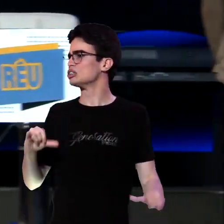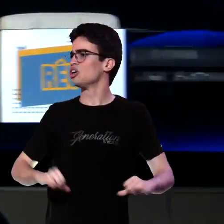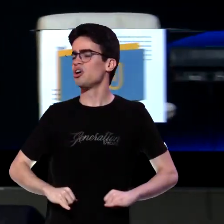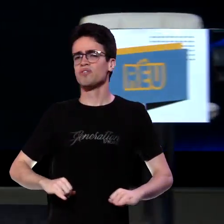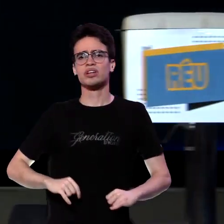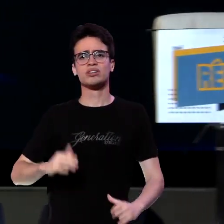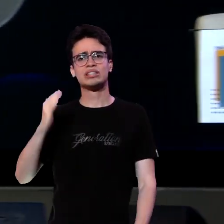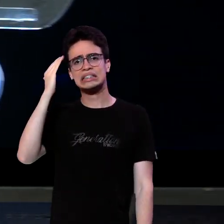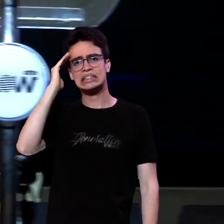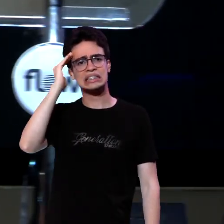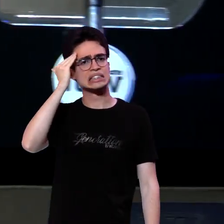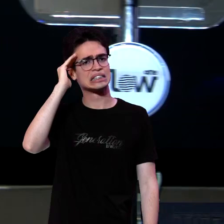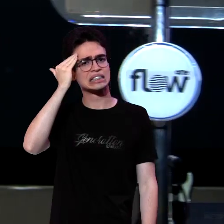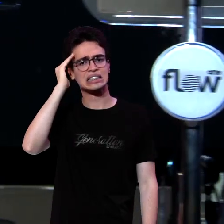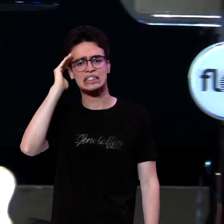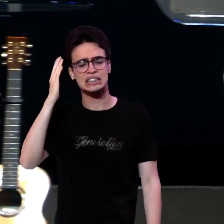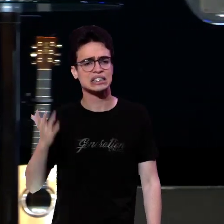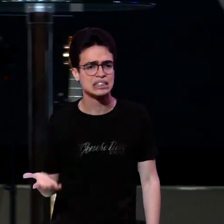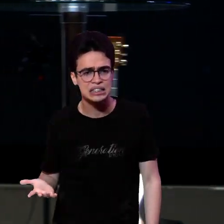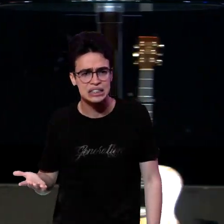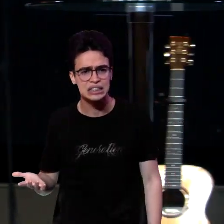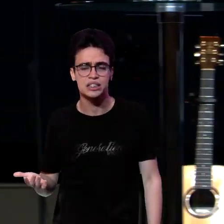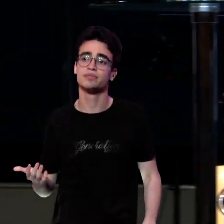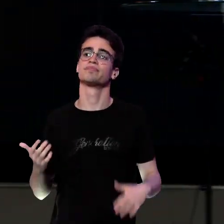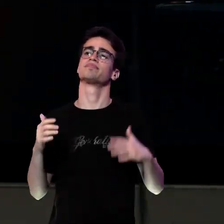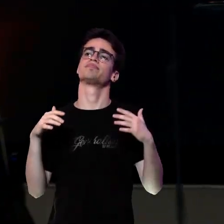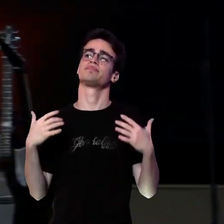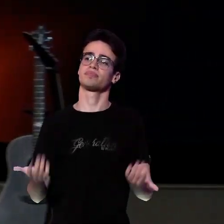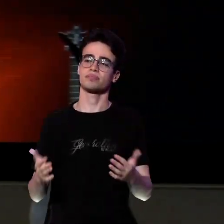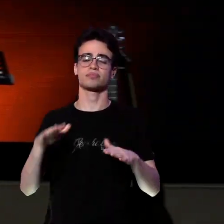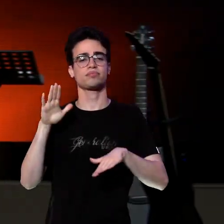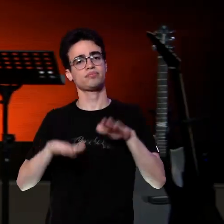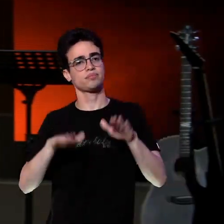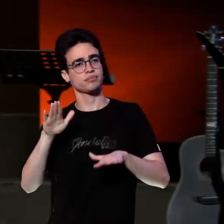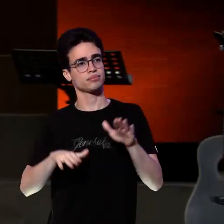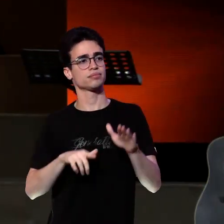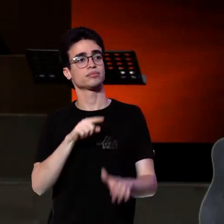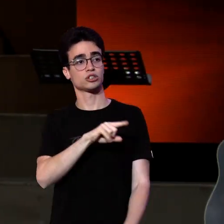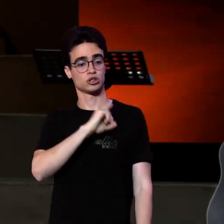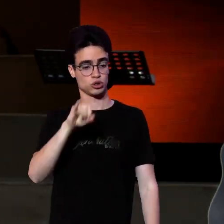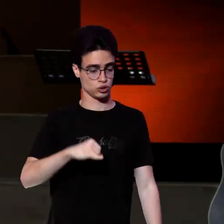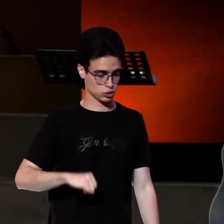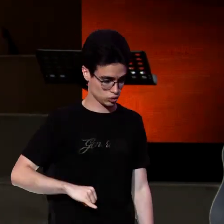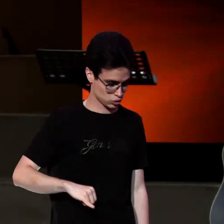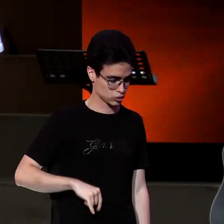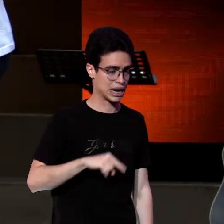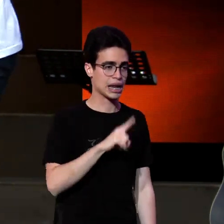sofrendo. Então, às vezes, ele se colocava como juiz,